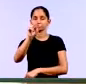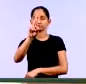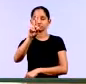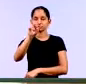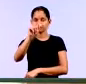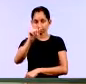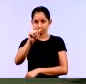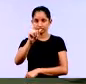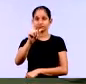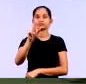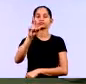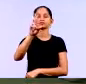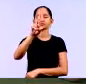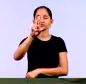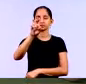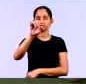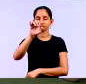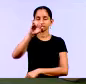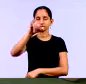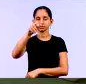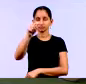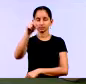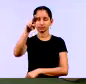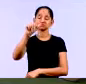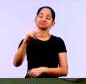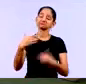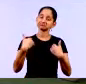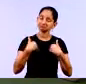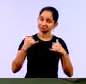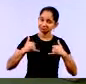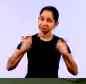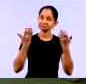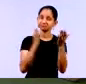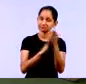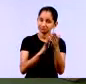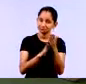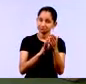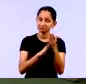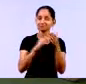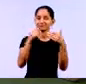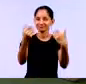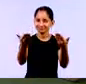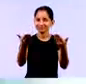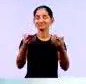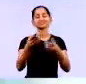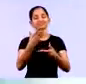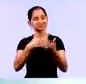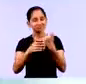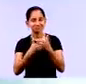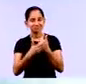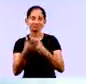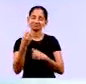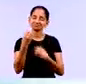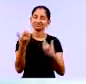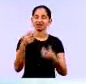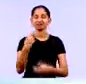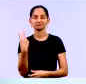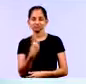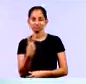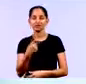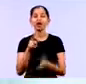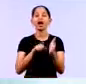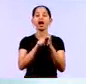fazendo aniversário, e aí a gente está mandando essas felicitações para ela, né, professor? Parabéns, então, Nayara Rejane. Ela de